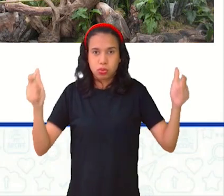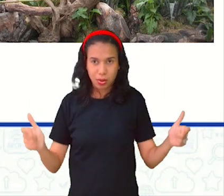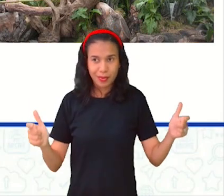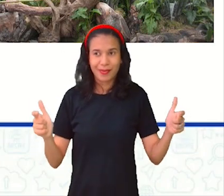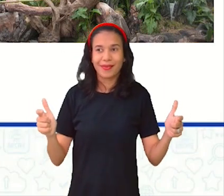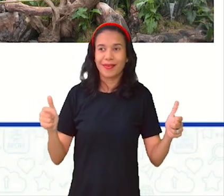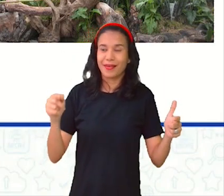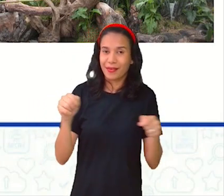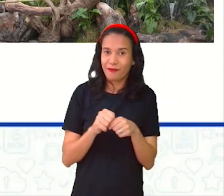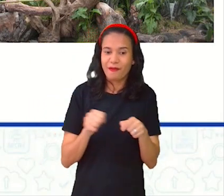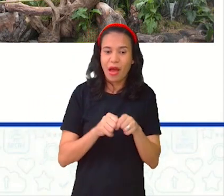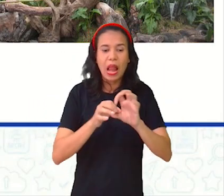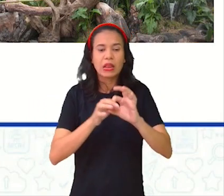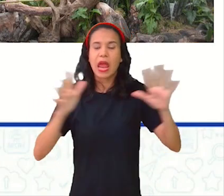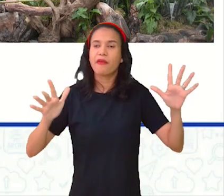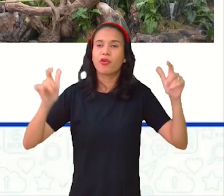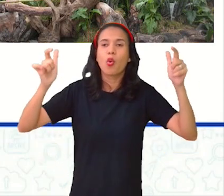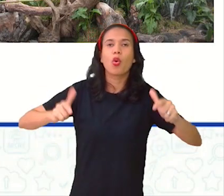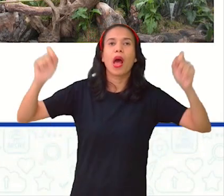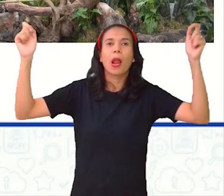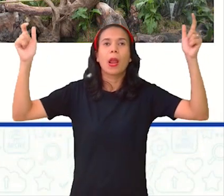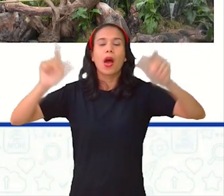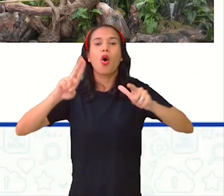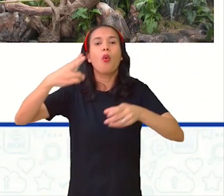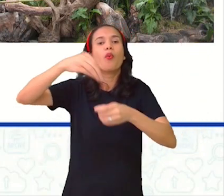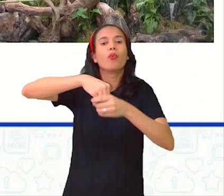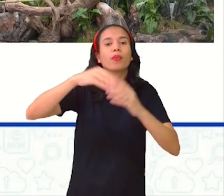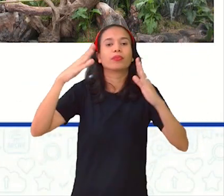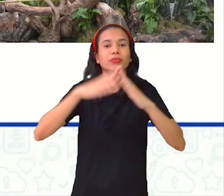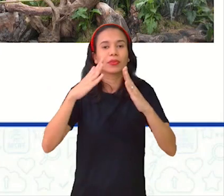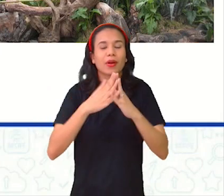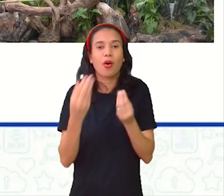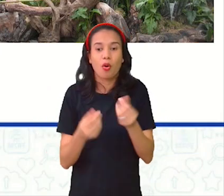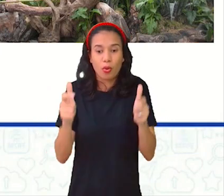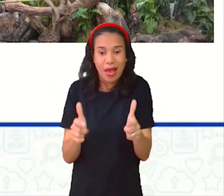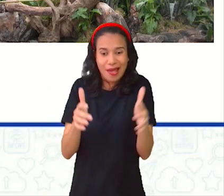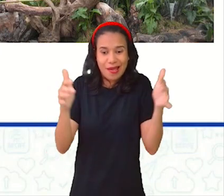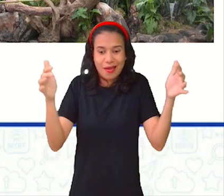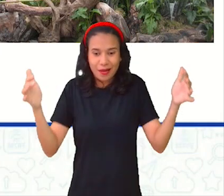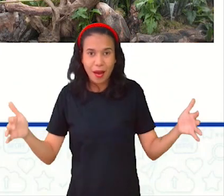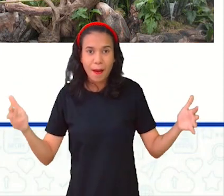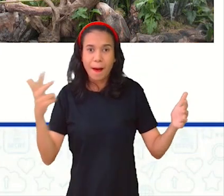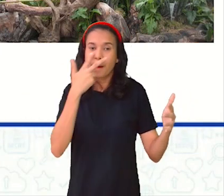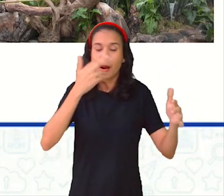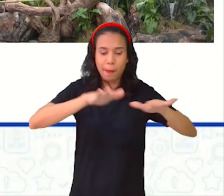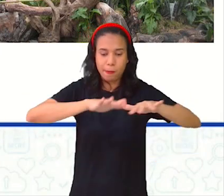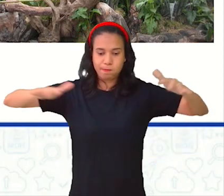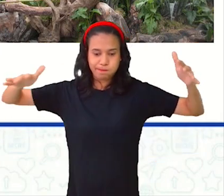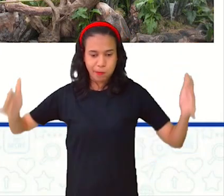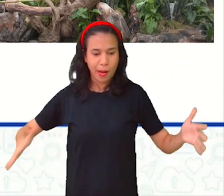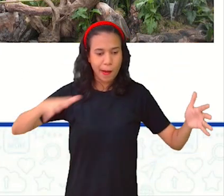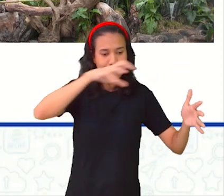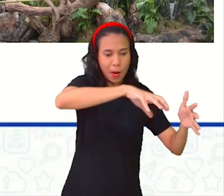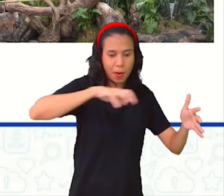ali, geralmente é feito ao ar livre, ou dentro de casa, mas toma um espaço bem grande. É como se fosse a representação de um